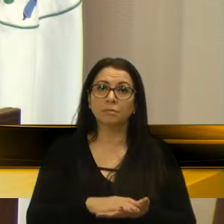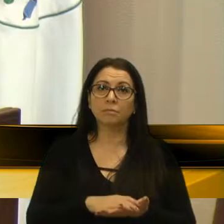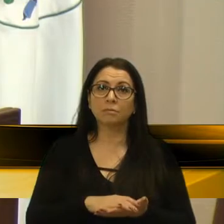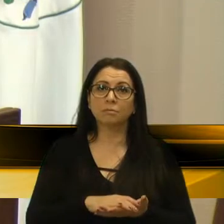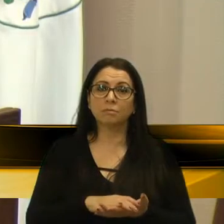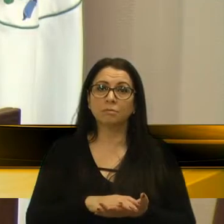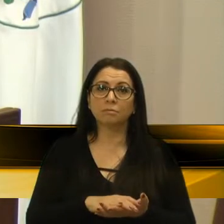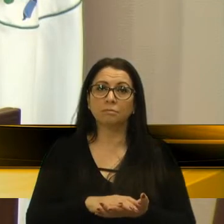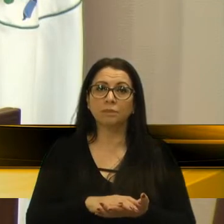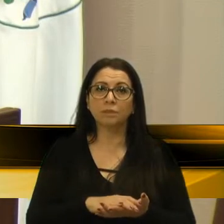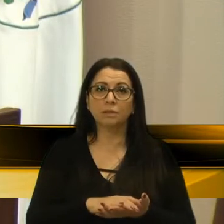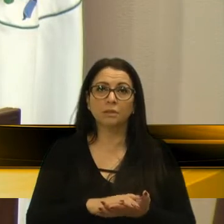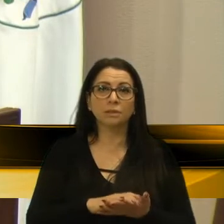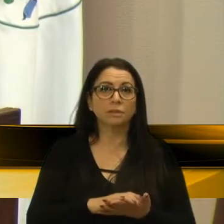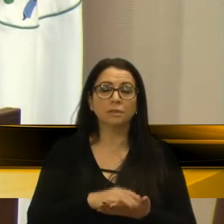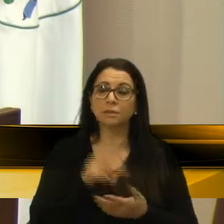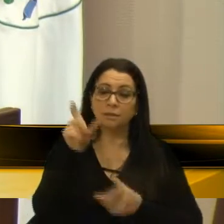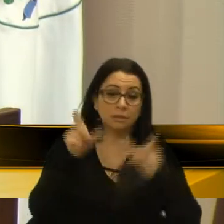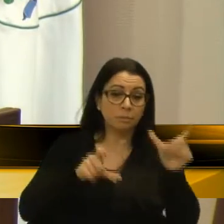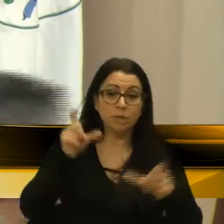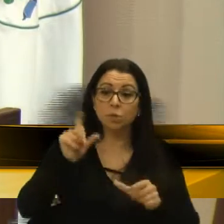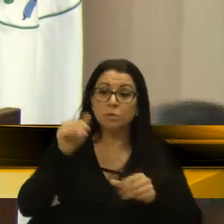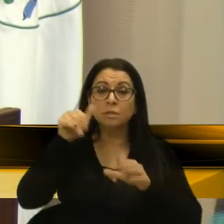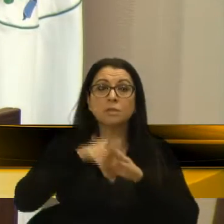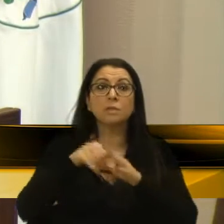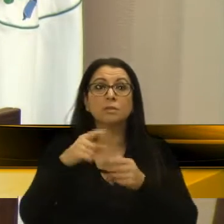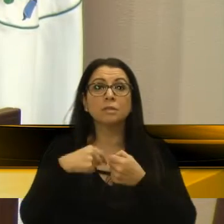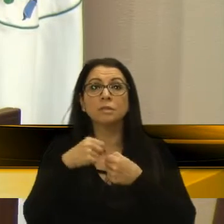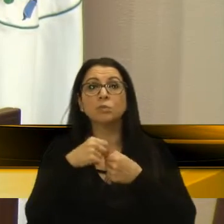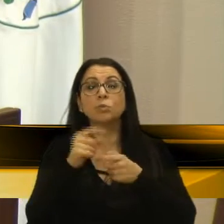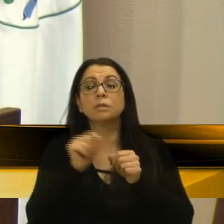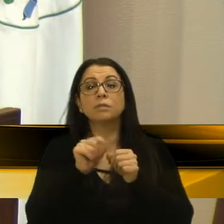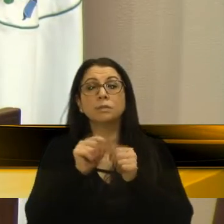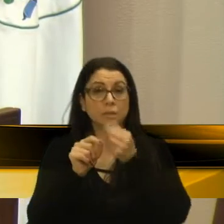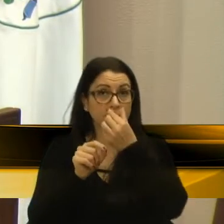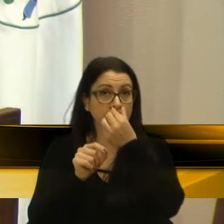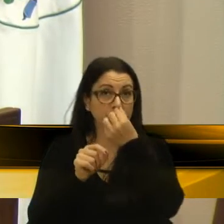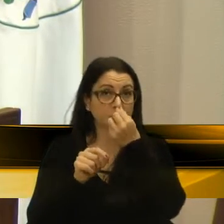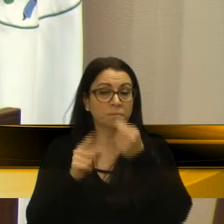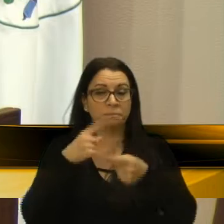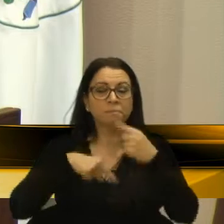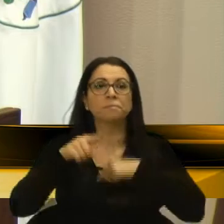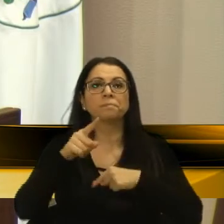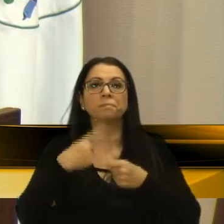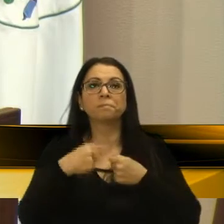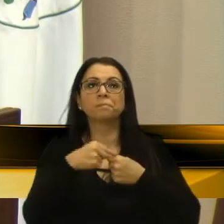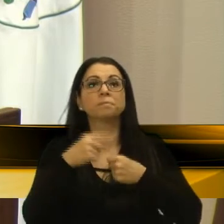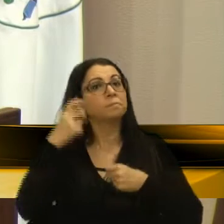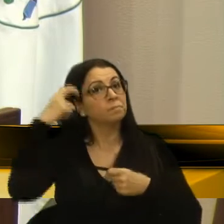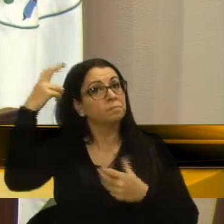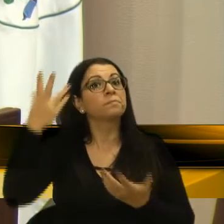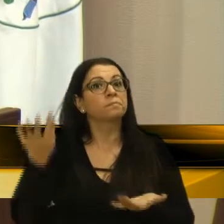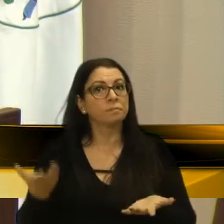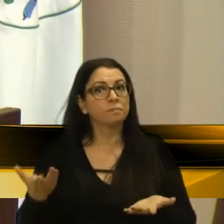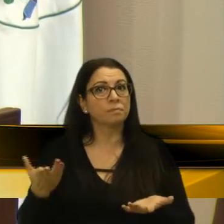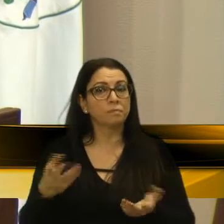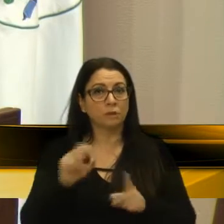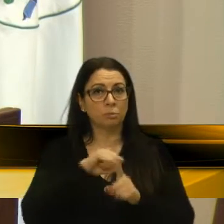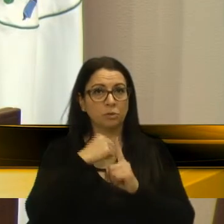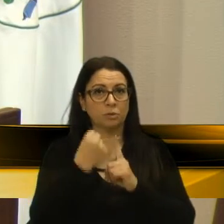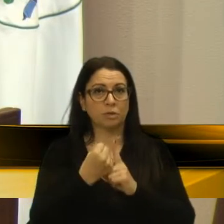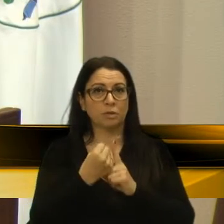Né? E quem são as pessoas dessa cidade? O que elas estão fazendo para tornar essa cidade inteligente? Que é uma